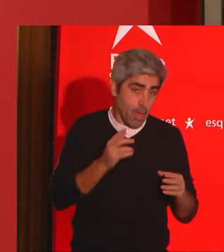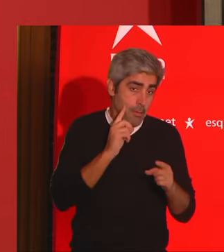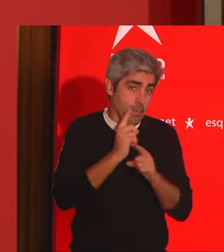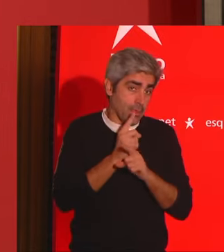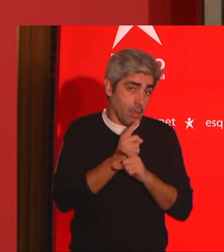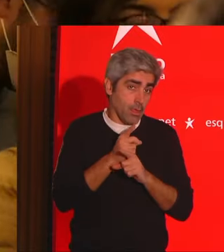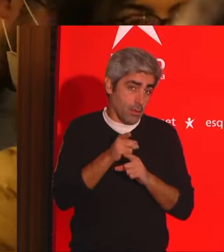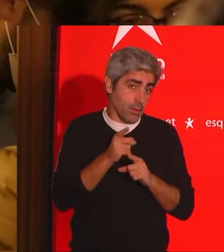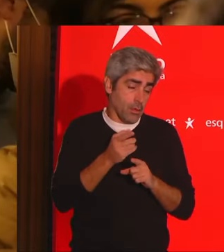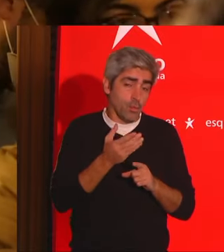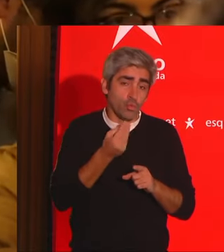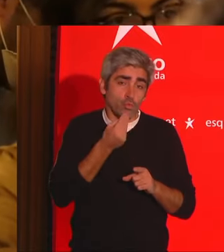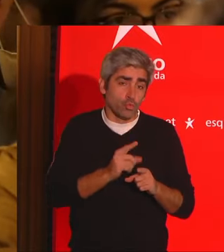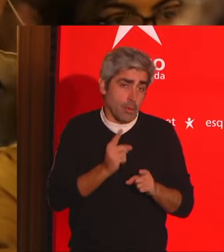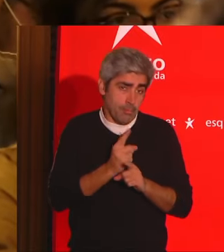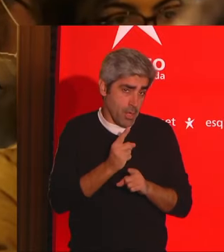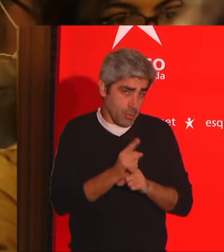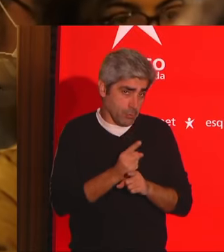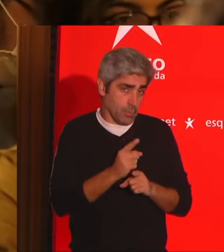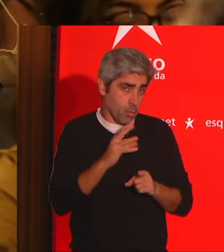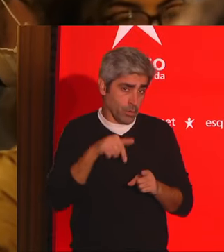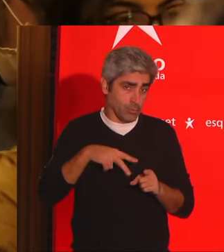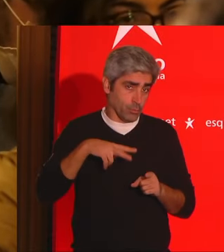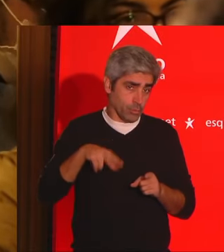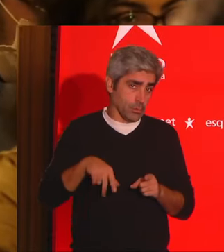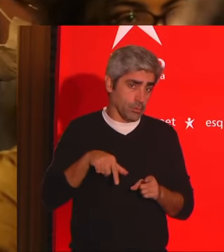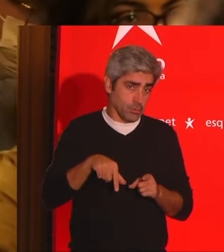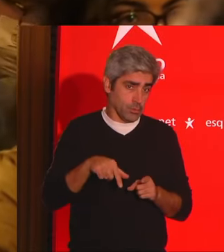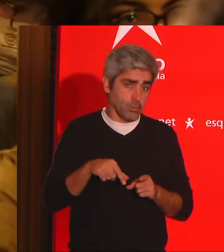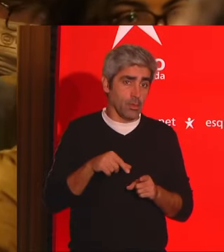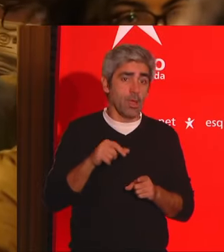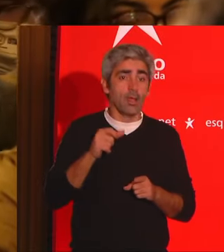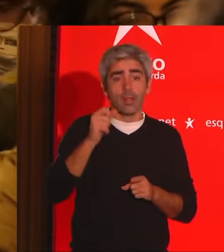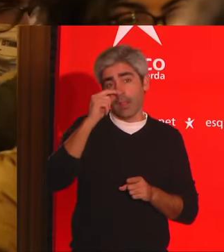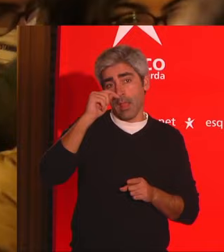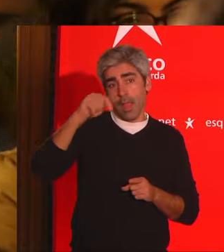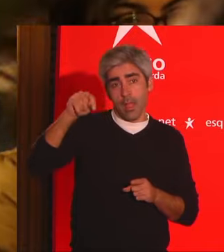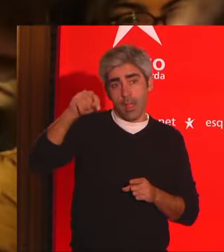a perfeita injustiça que acontece no nosso país, que resulta de facto, quem